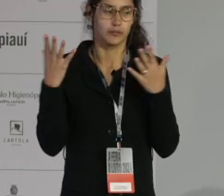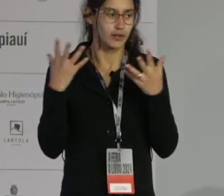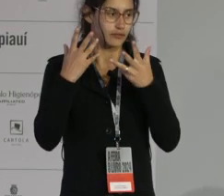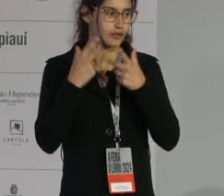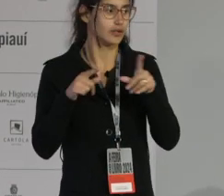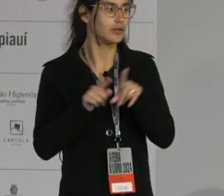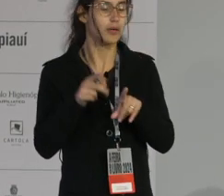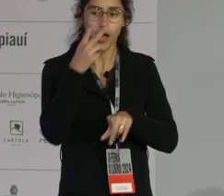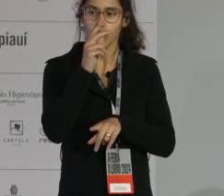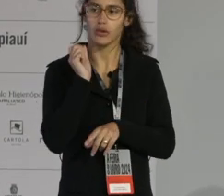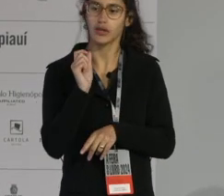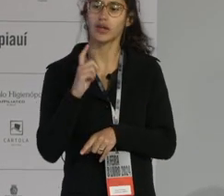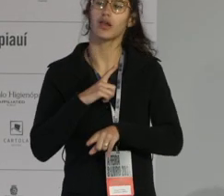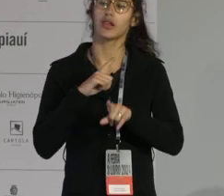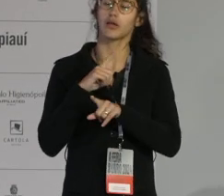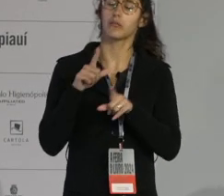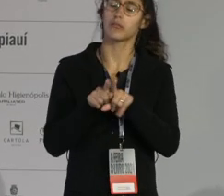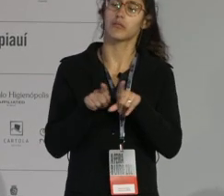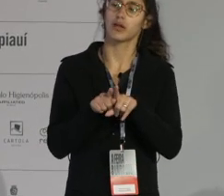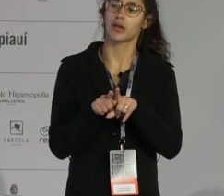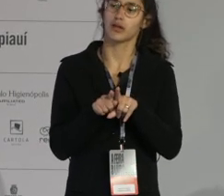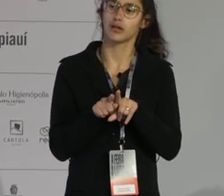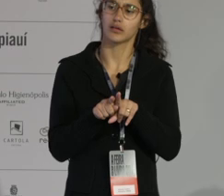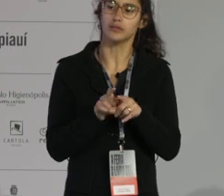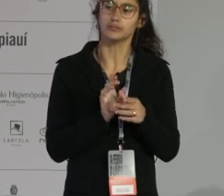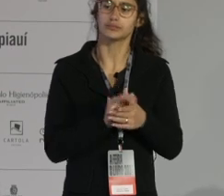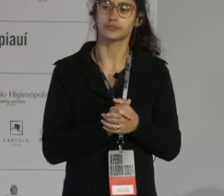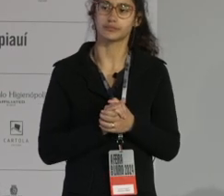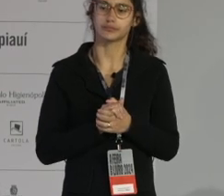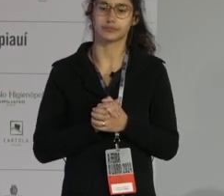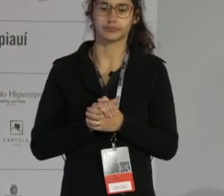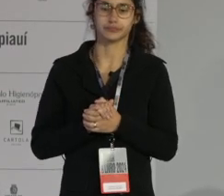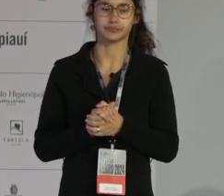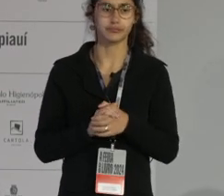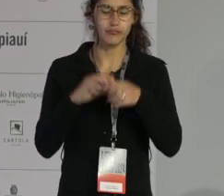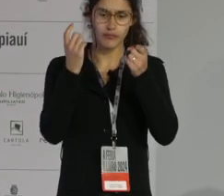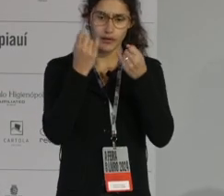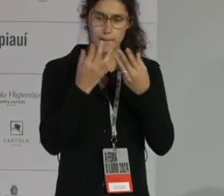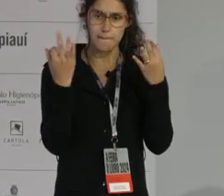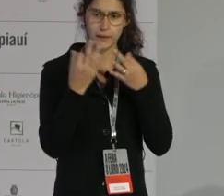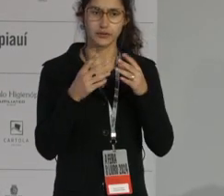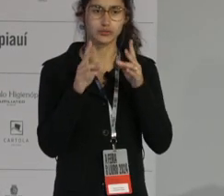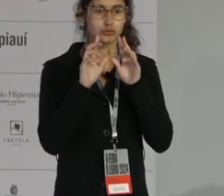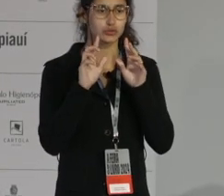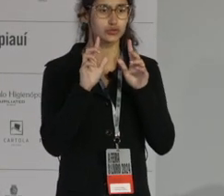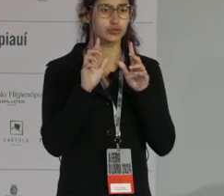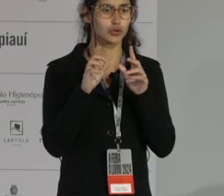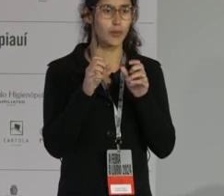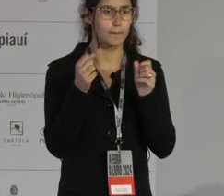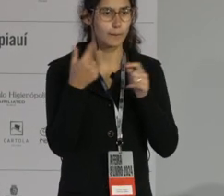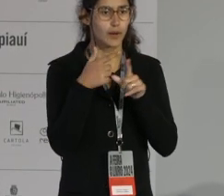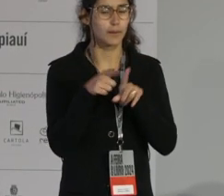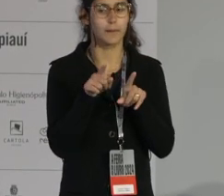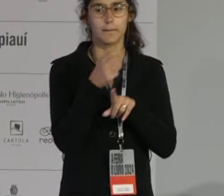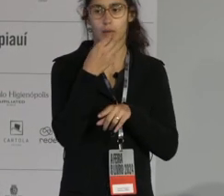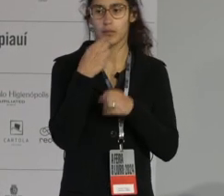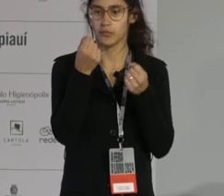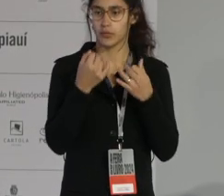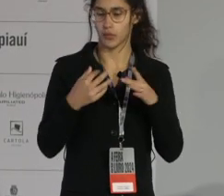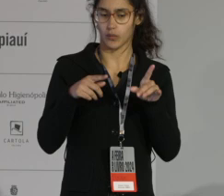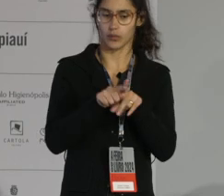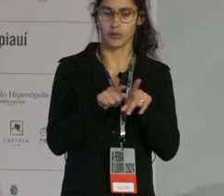aí. E acho que tem algo de muito, enfim, ligando, muito transgressivo, de um humor muito afiado, como você falou